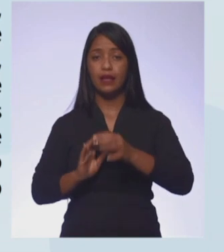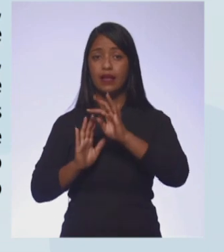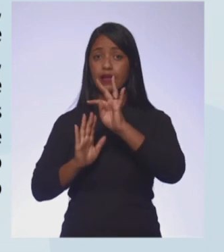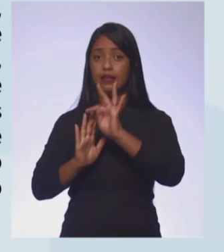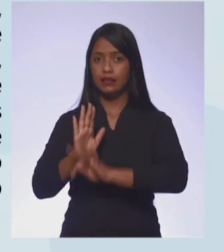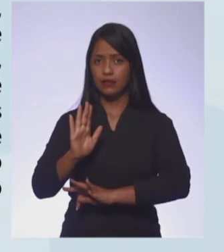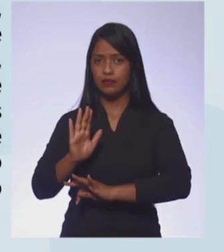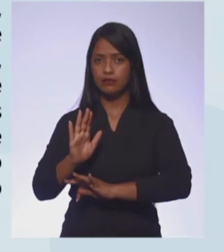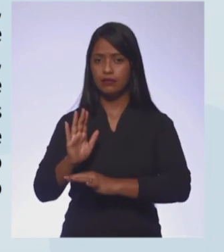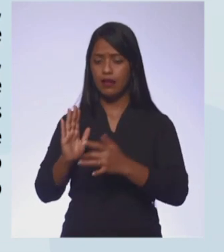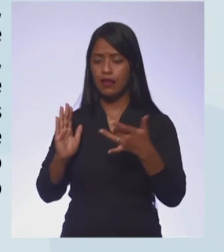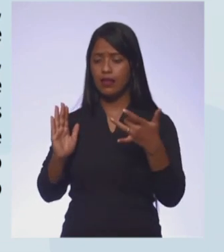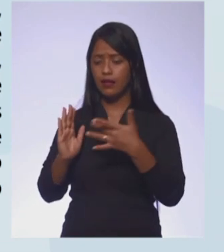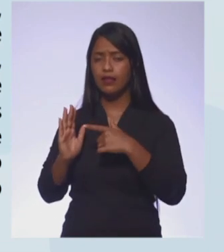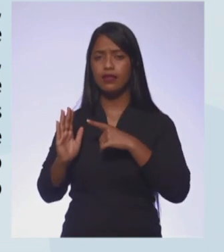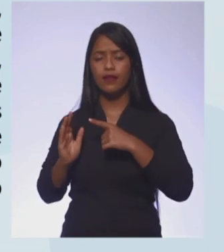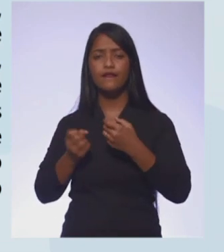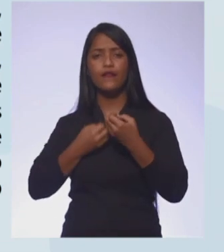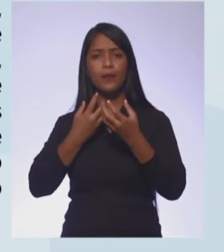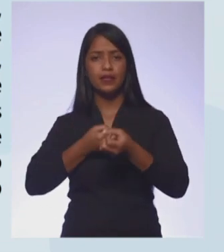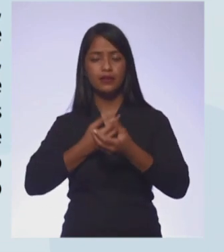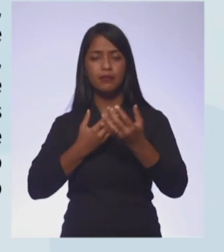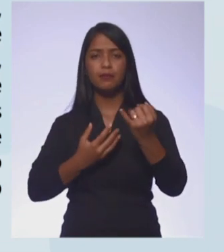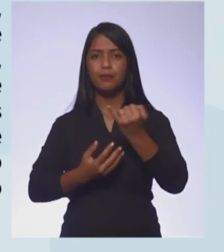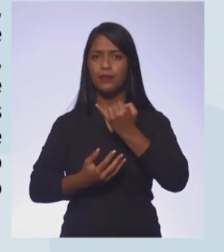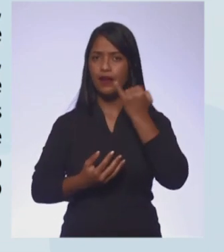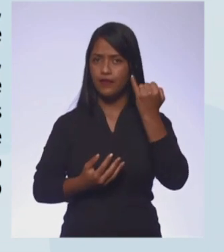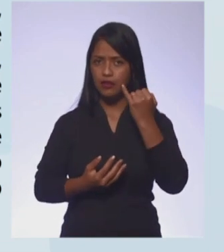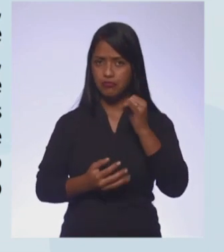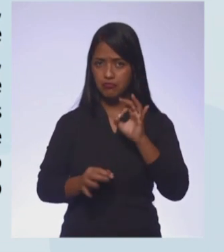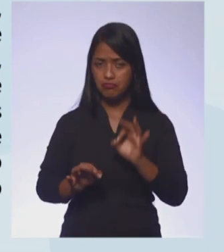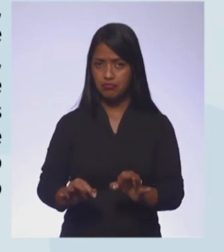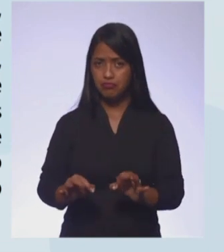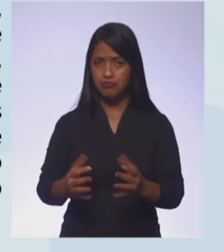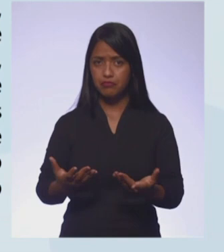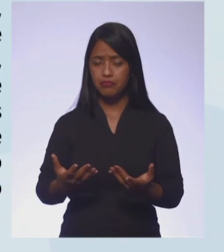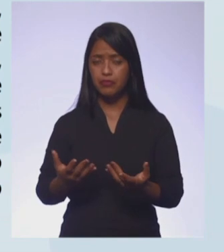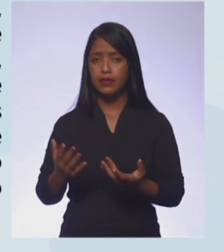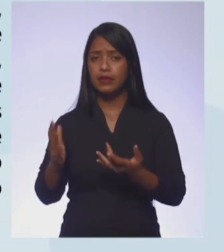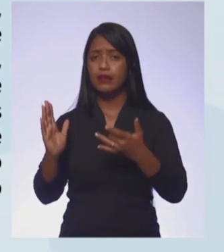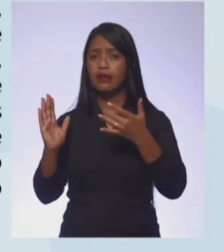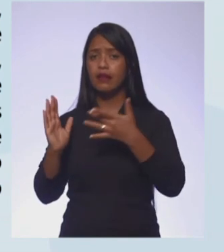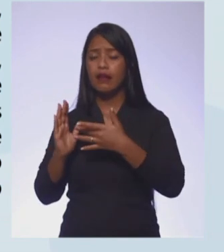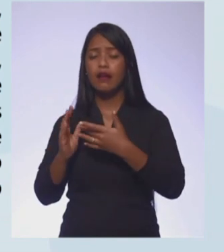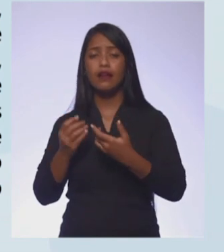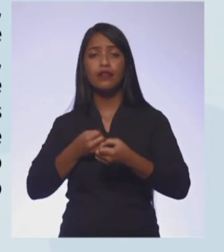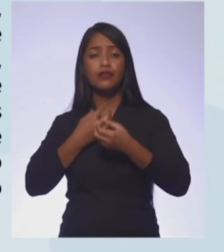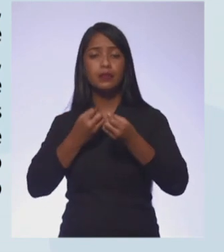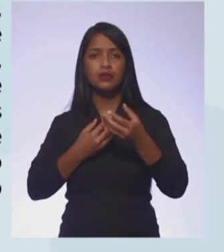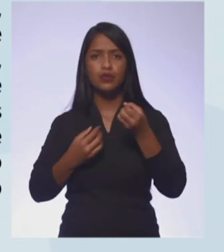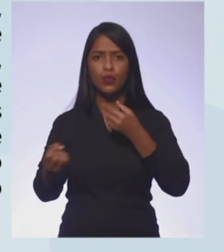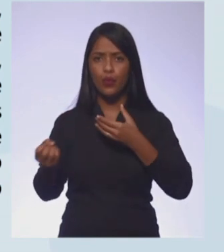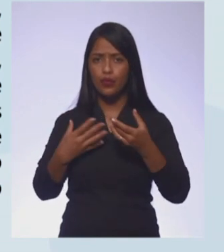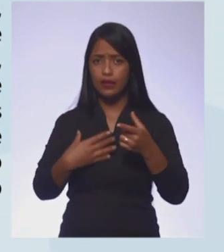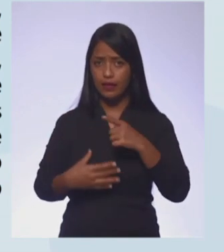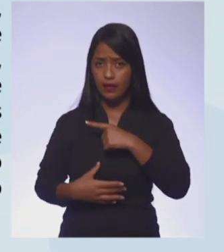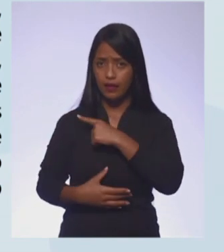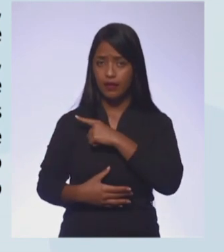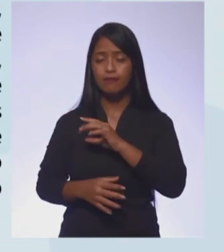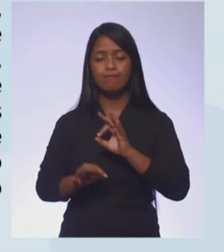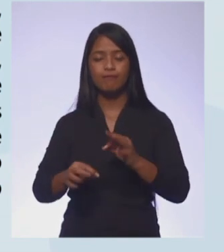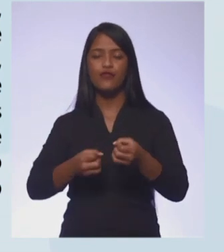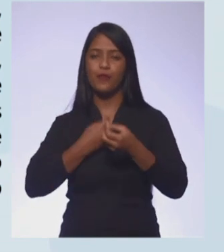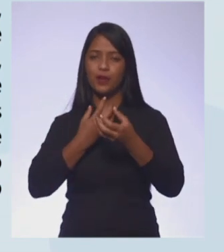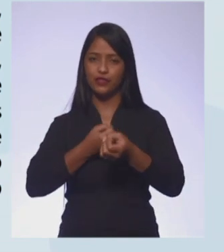texto informações relevantes, se elas fogem do previsível, isso é ter informatividade,